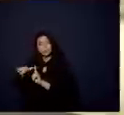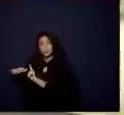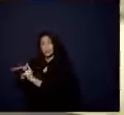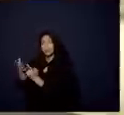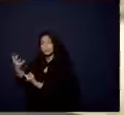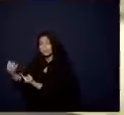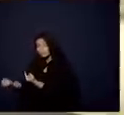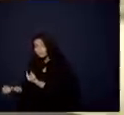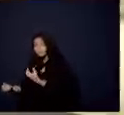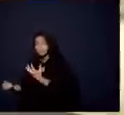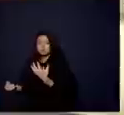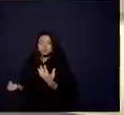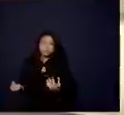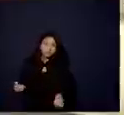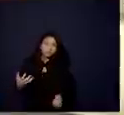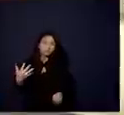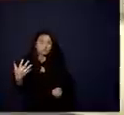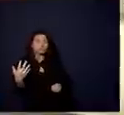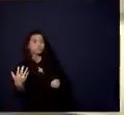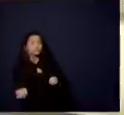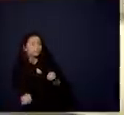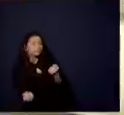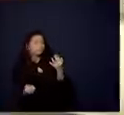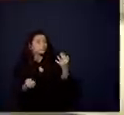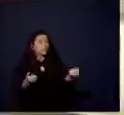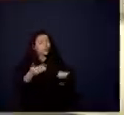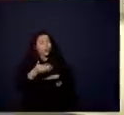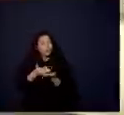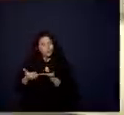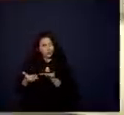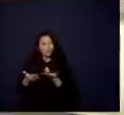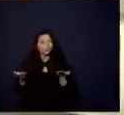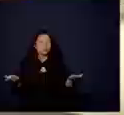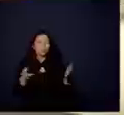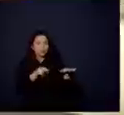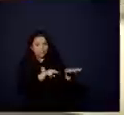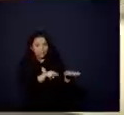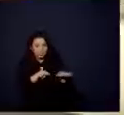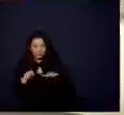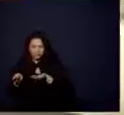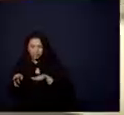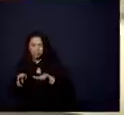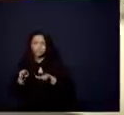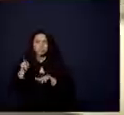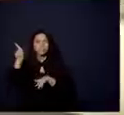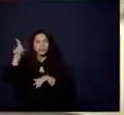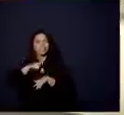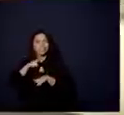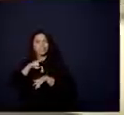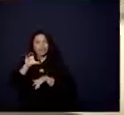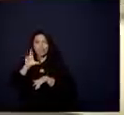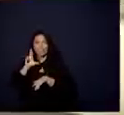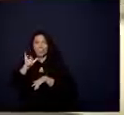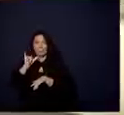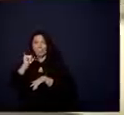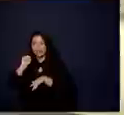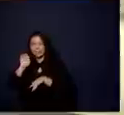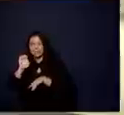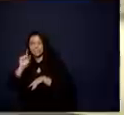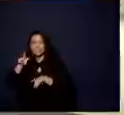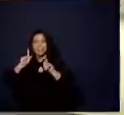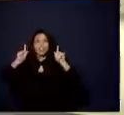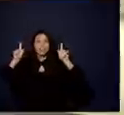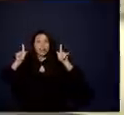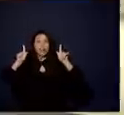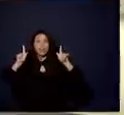é claramente em qualquer lugar do mundo uma reforma em Popular nessa semana a gente tem um risco de greve geral na França que o presidente está tentando fazer